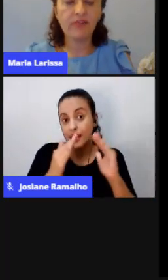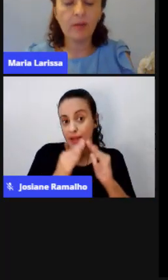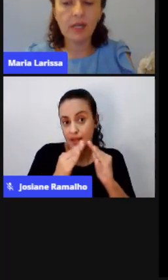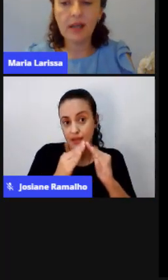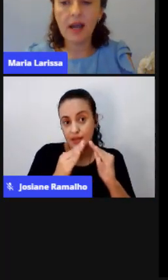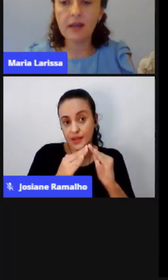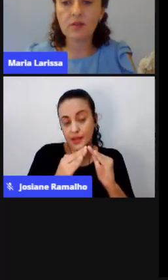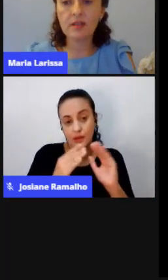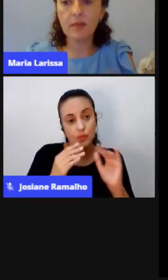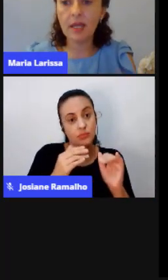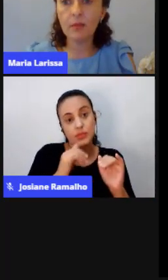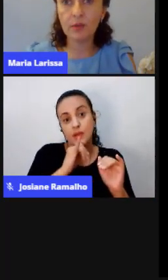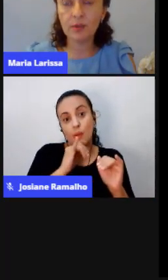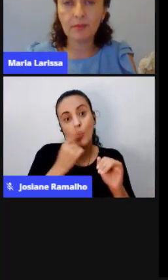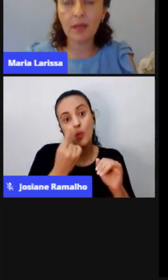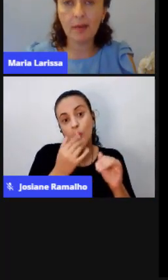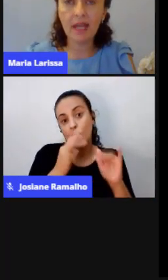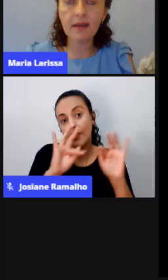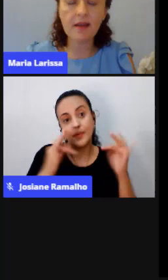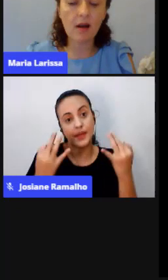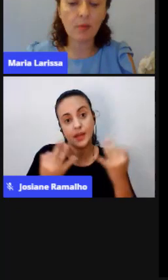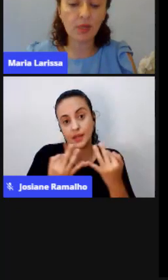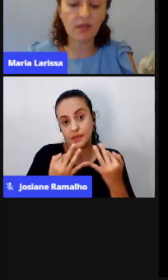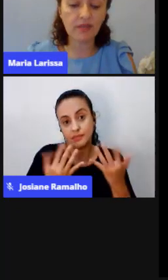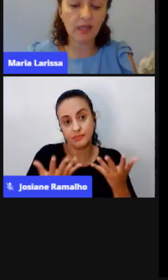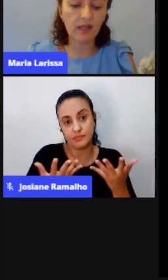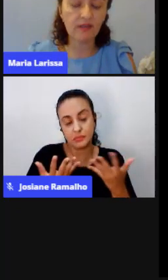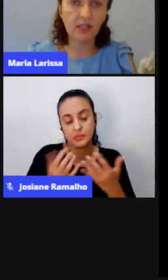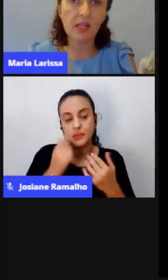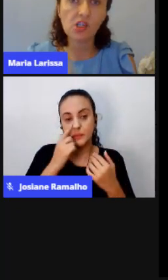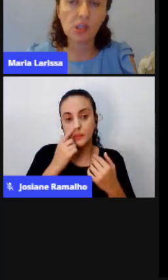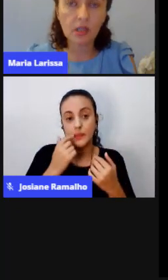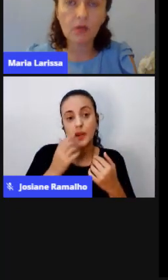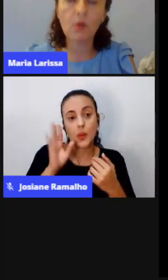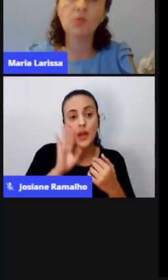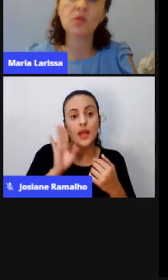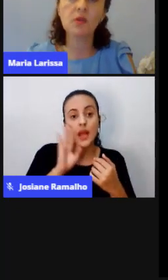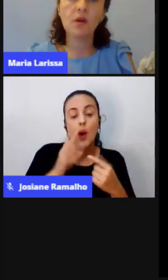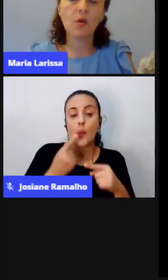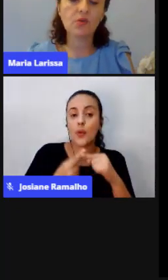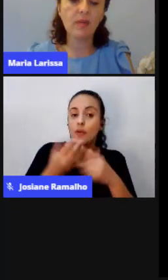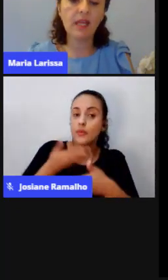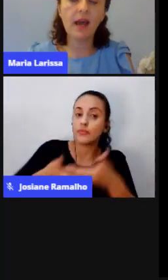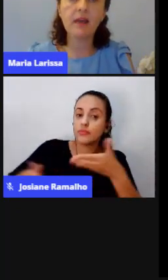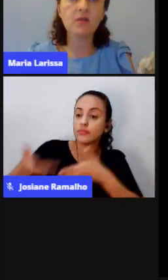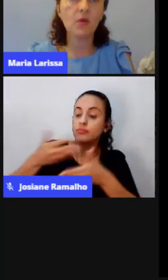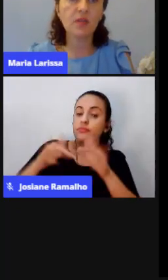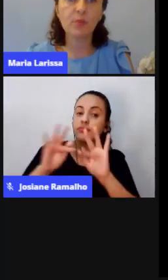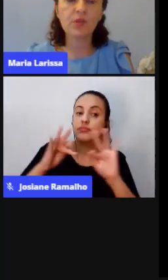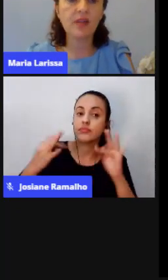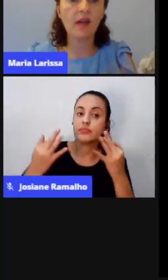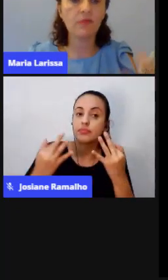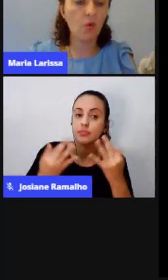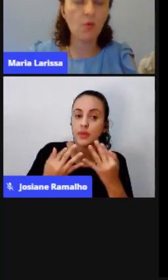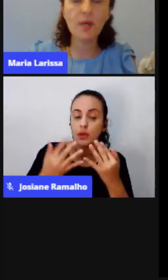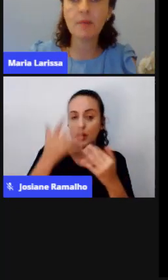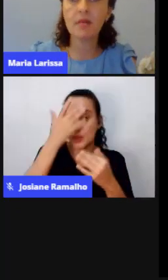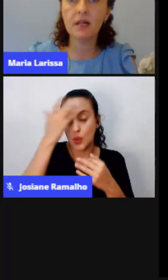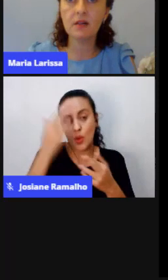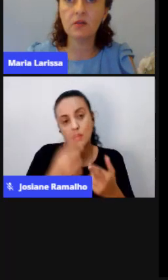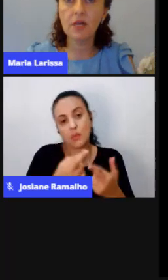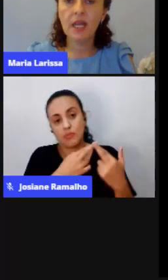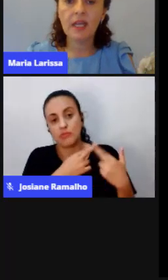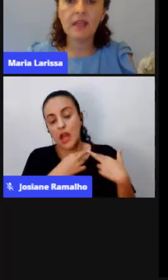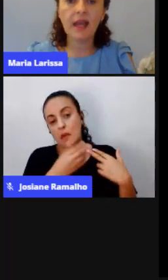vai jogar com o familiar, e isso também é bem legal, porque ele vai interagir com os familiares, com o responsável, com